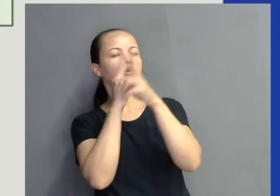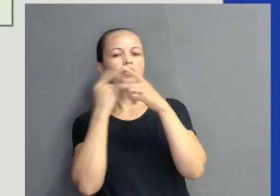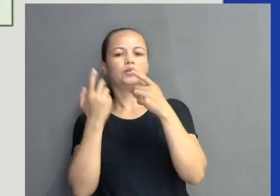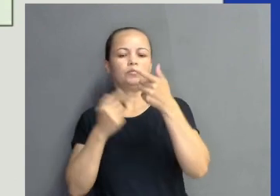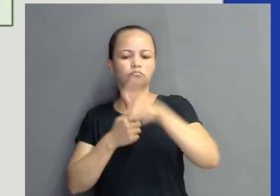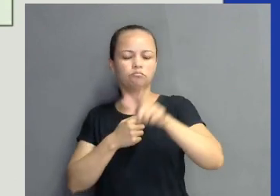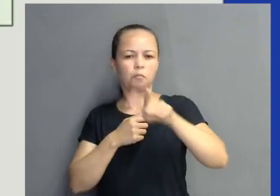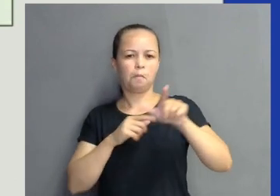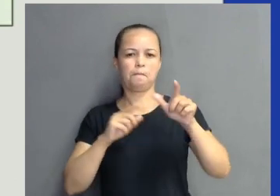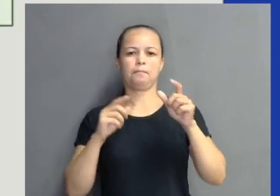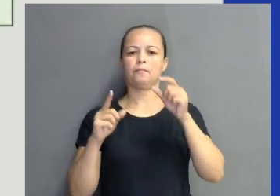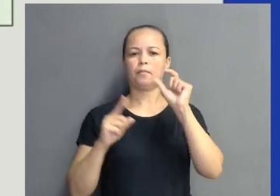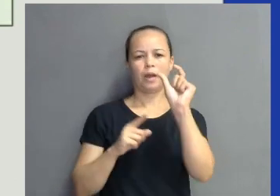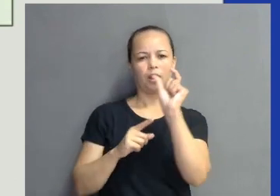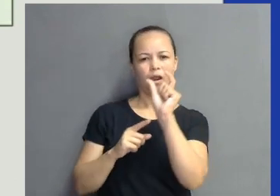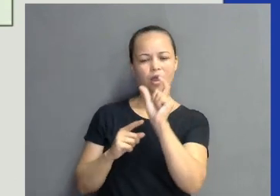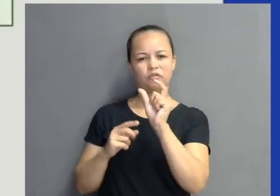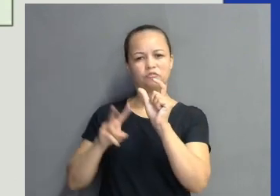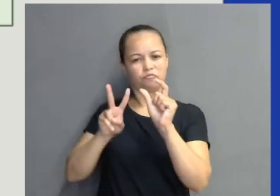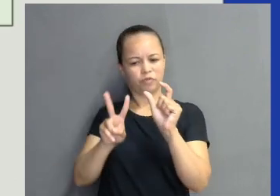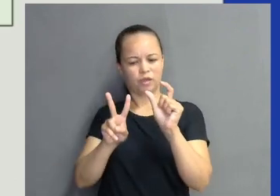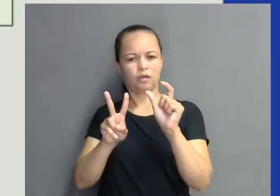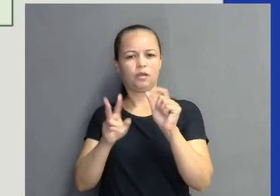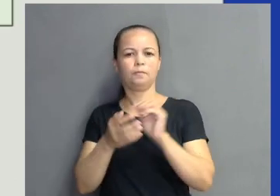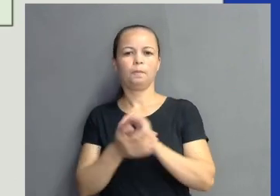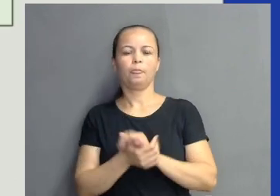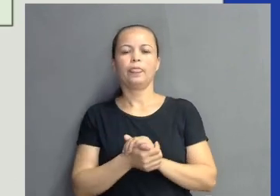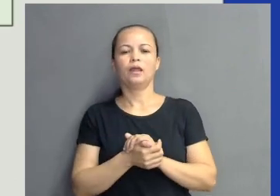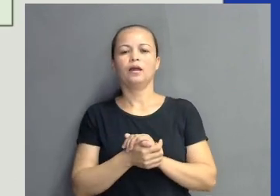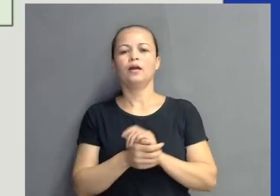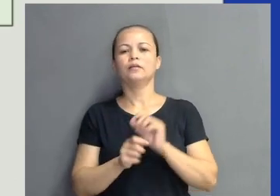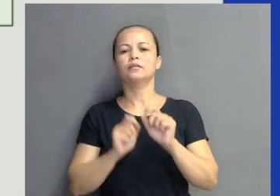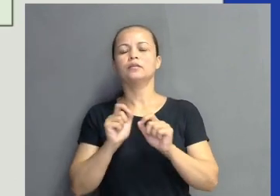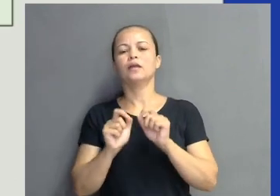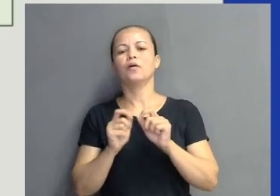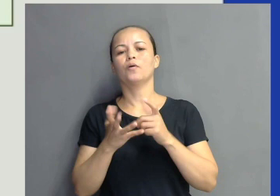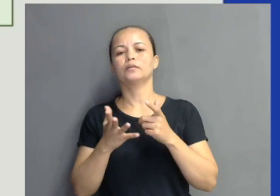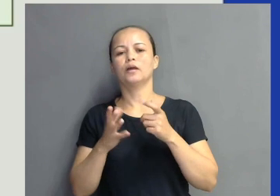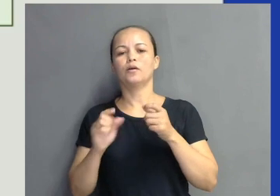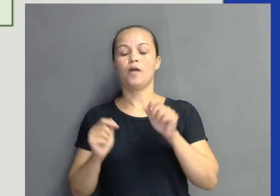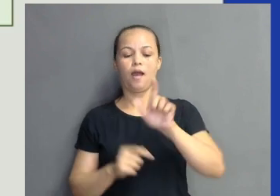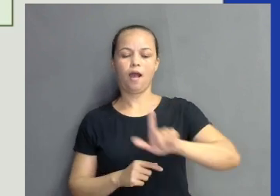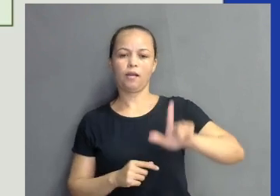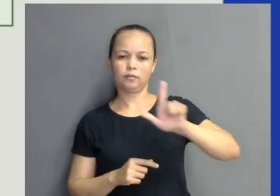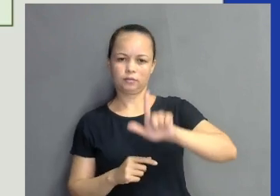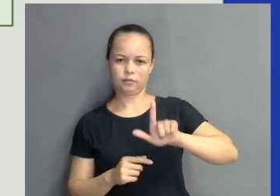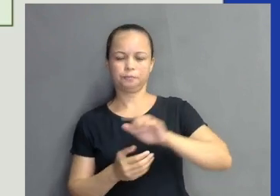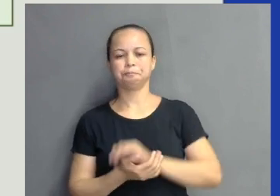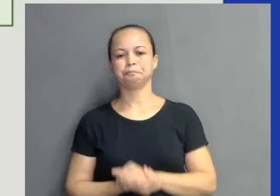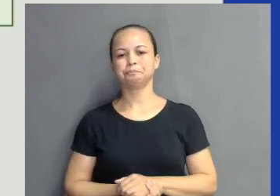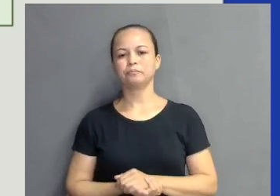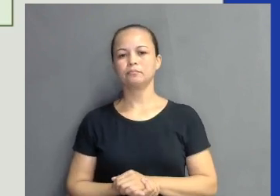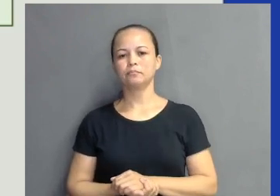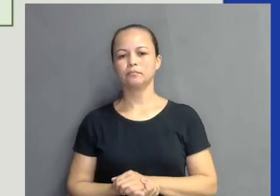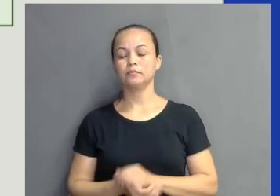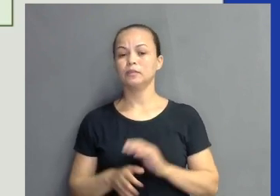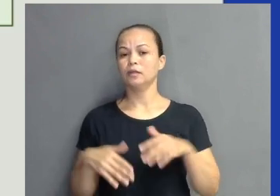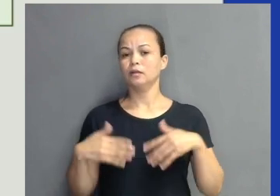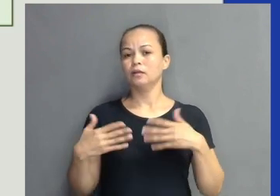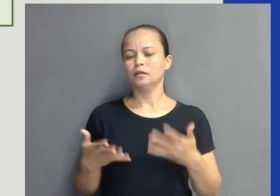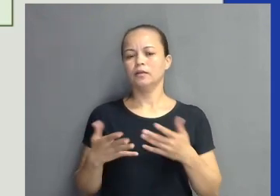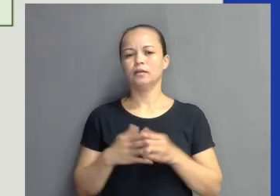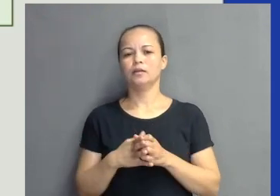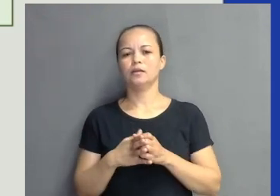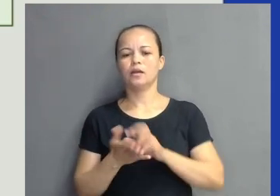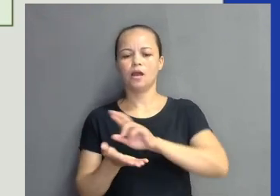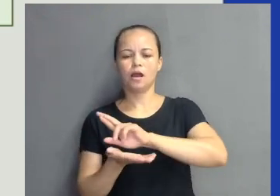E alguns versos também heterométricos, né, que são aqueles de tamanhos diferentes. Trouxe aí essa comparação, né, e